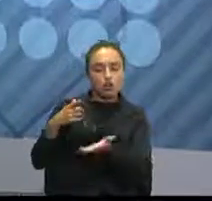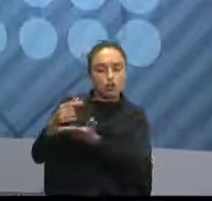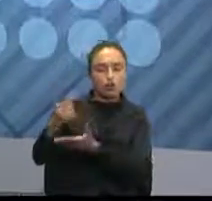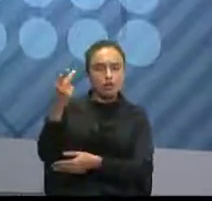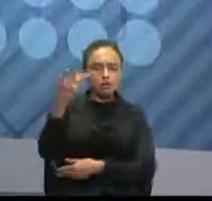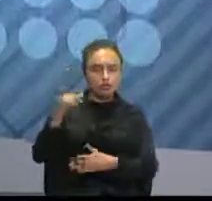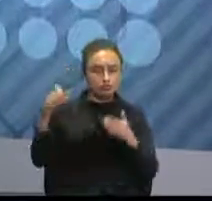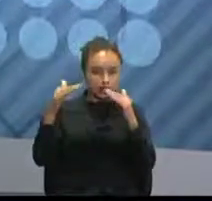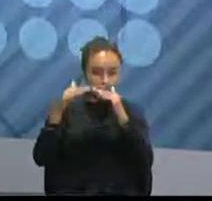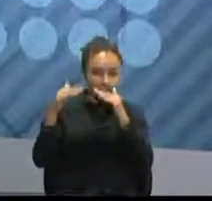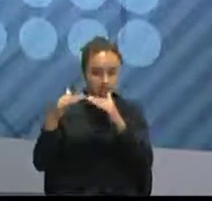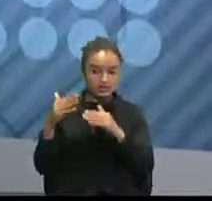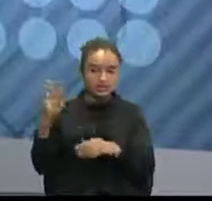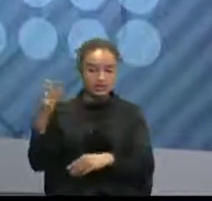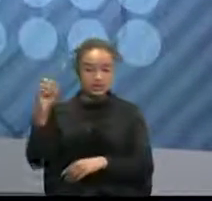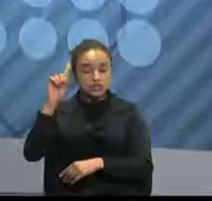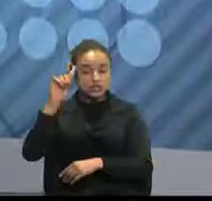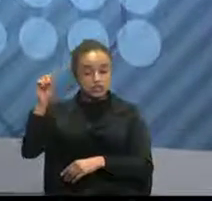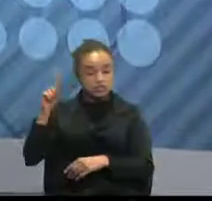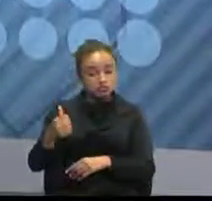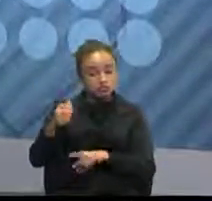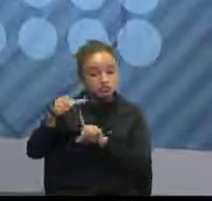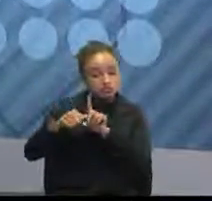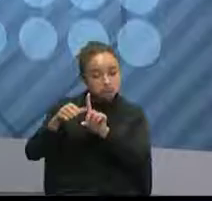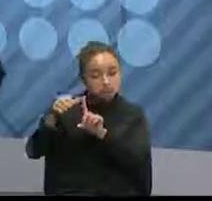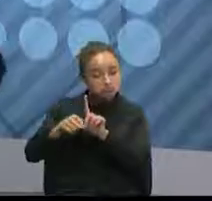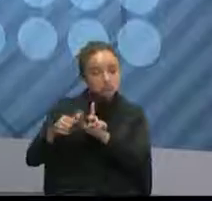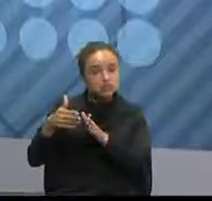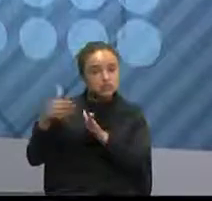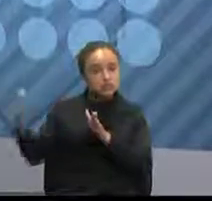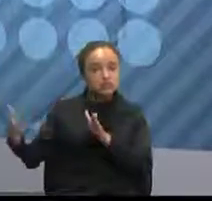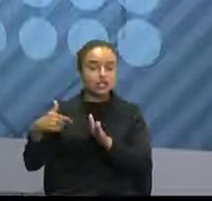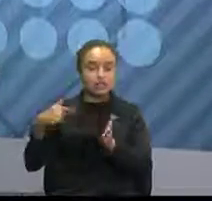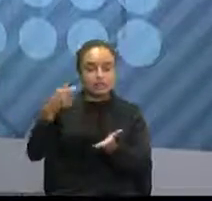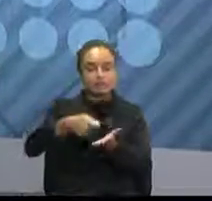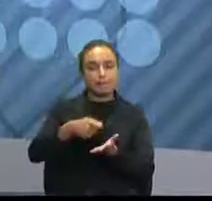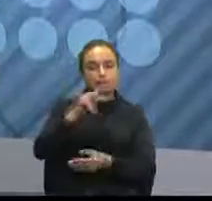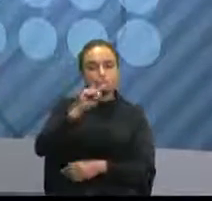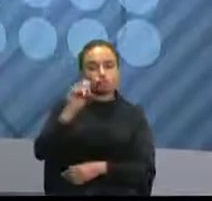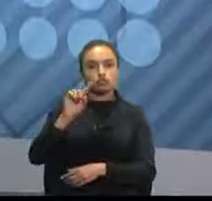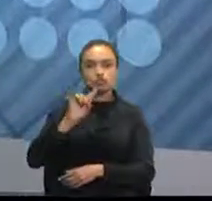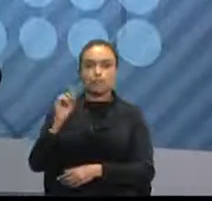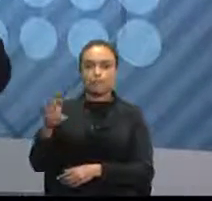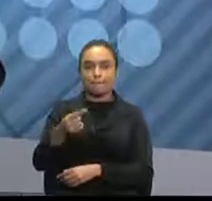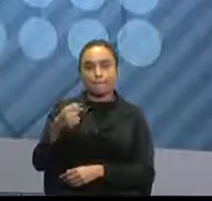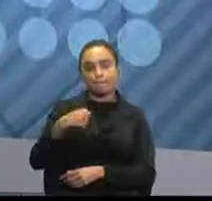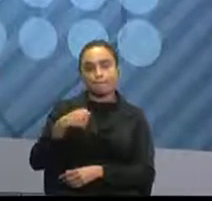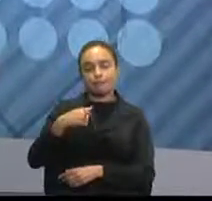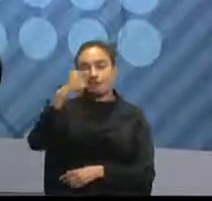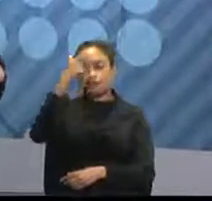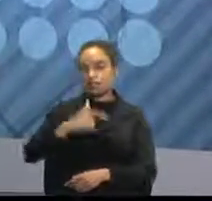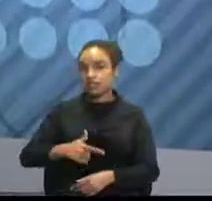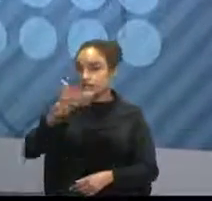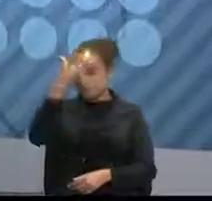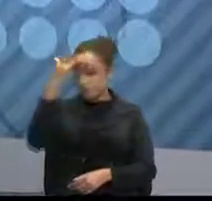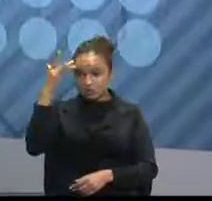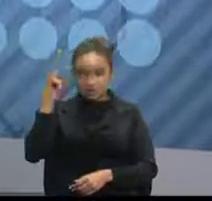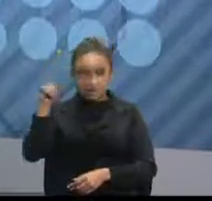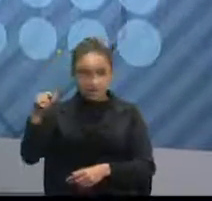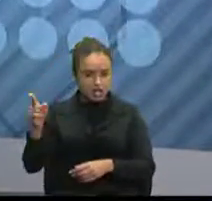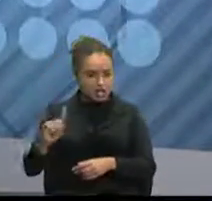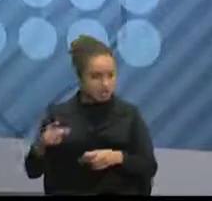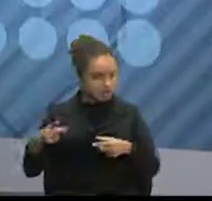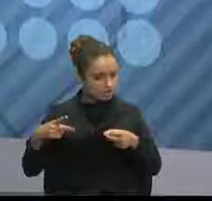comprar sua casa que há 30 dias e tem dinheiro quero pagar 200 mil porém para que você não vê em dar essa casa esse período de 30 dias você